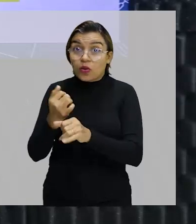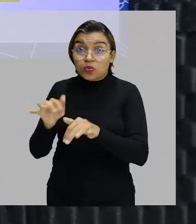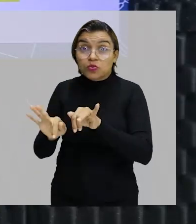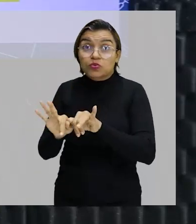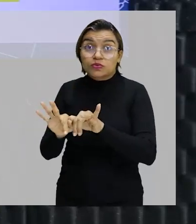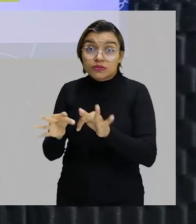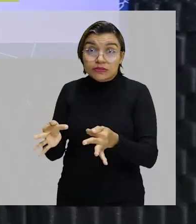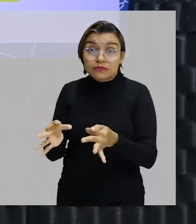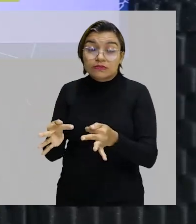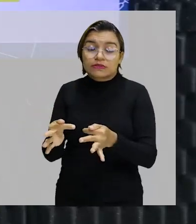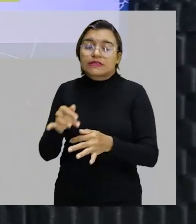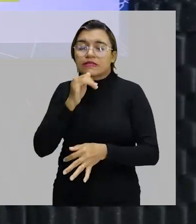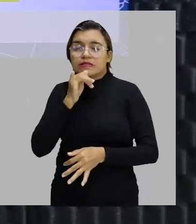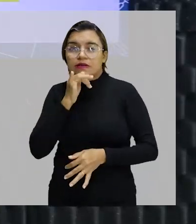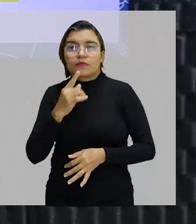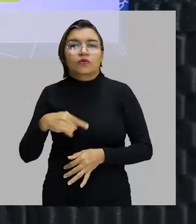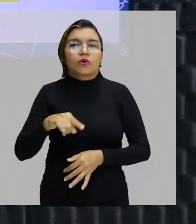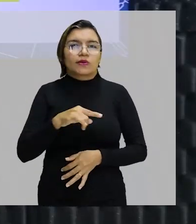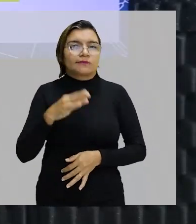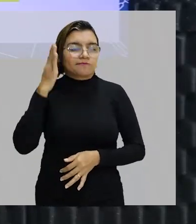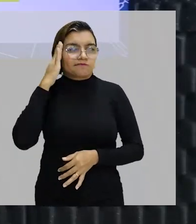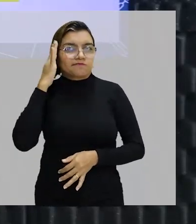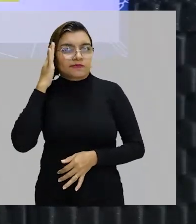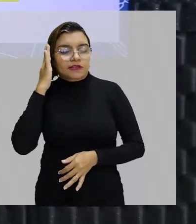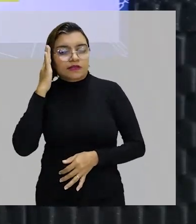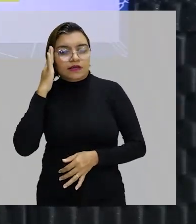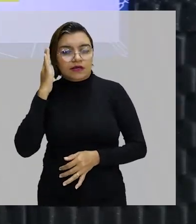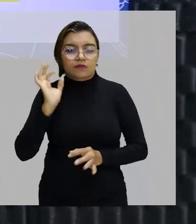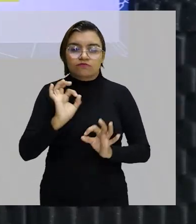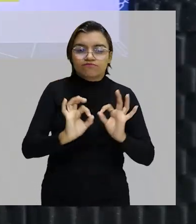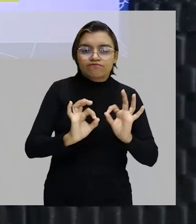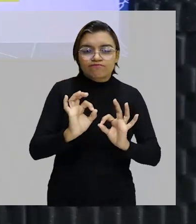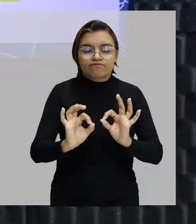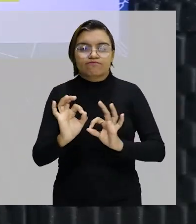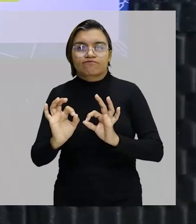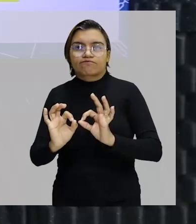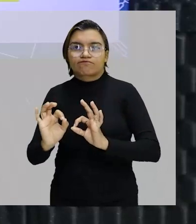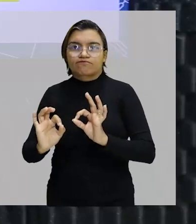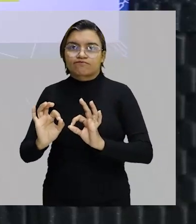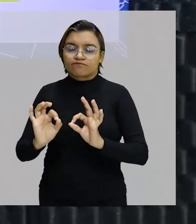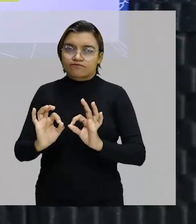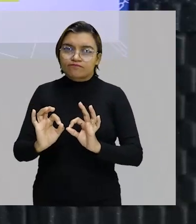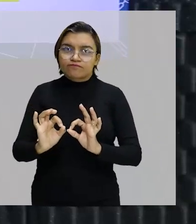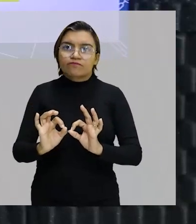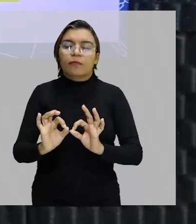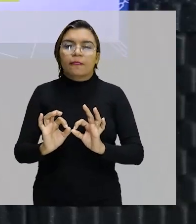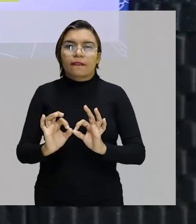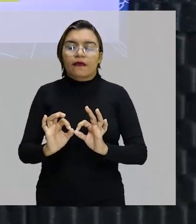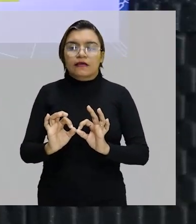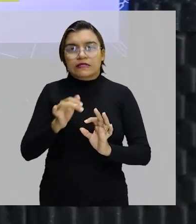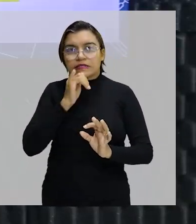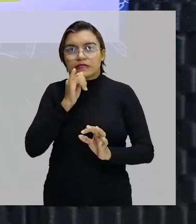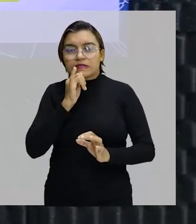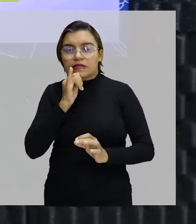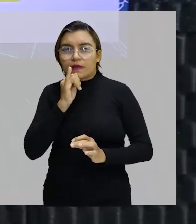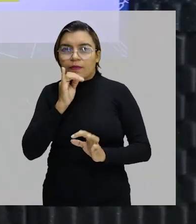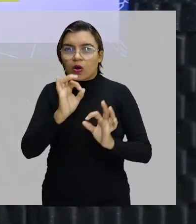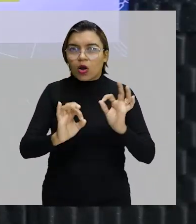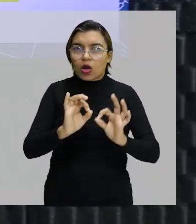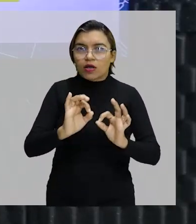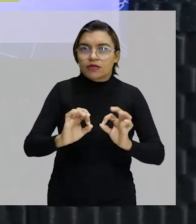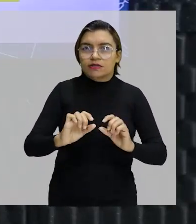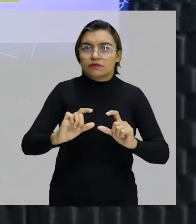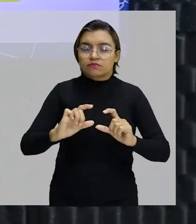que a gente compreende os passos, a partir do momento que a gente compreende como devemos armar esse tipo